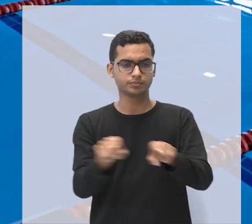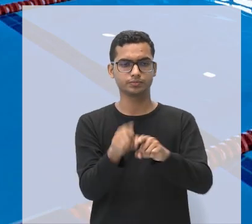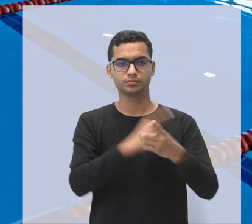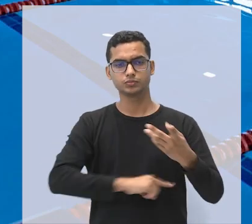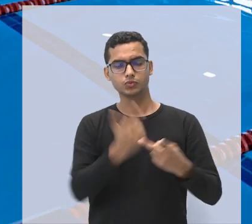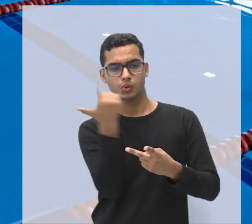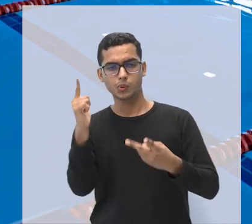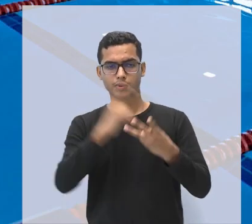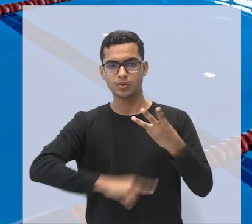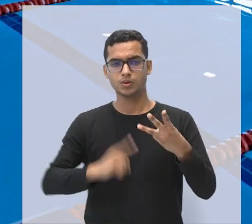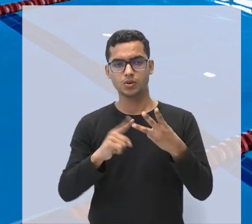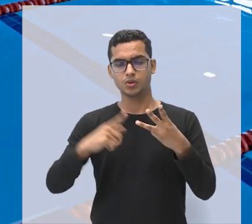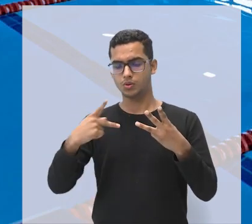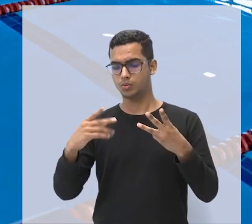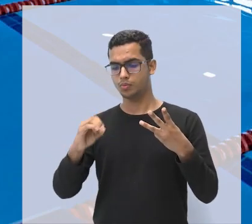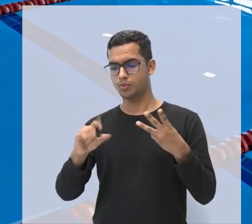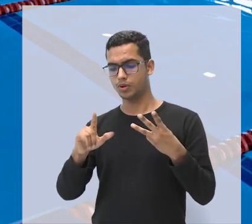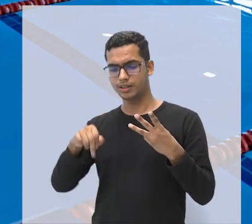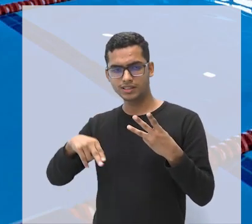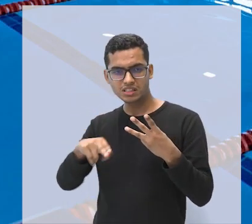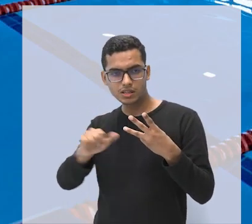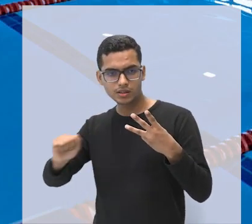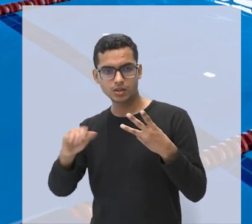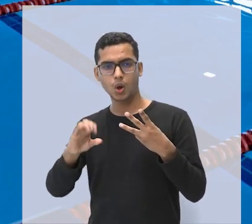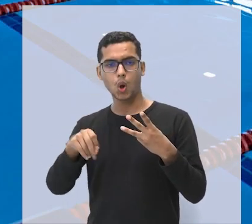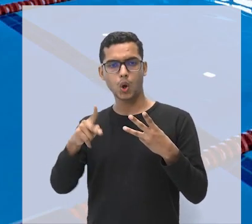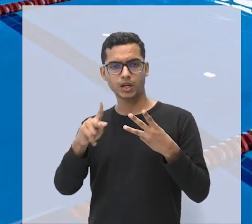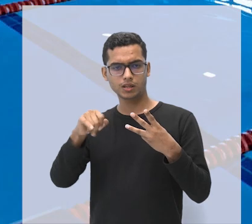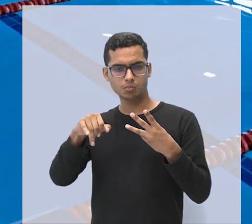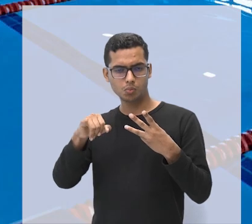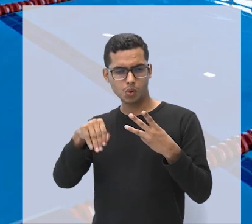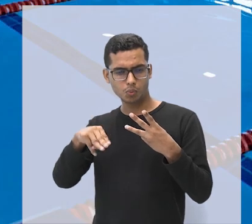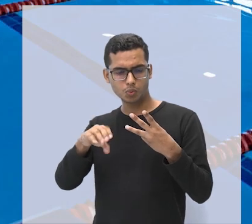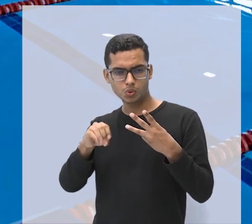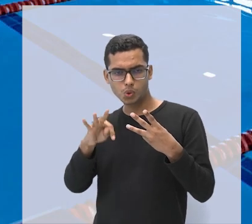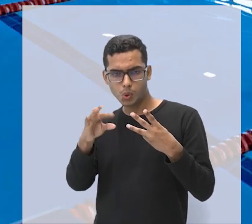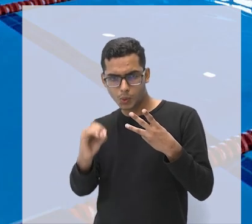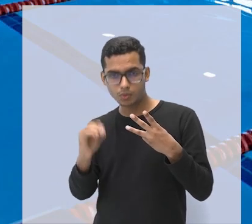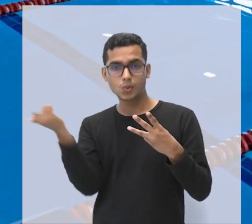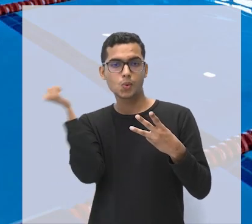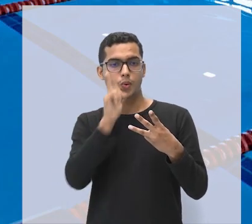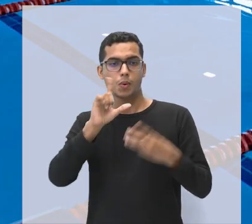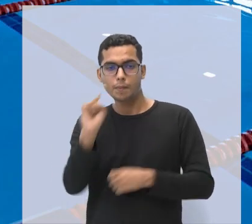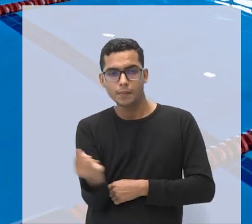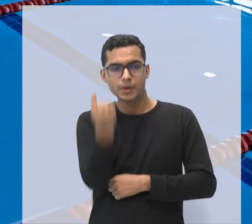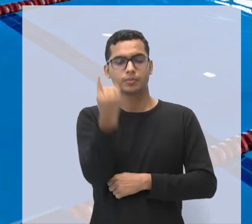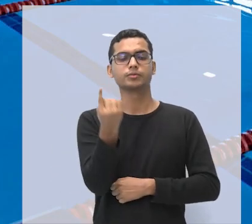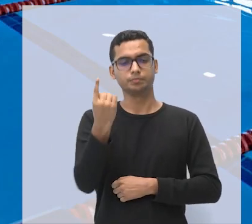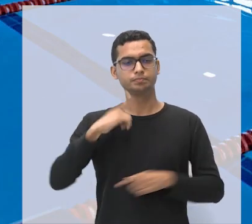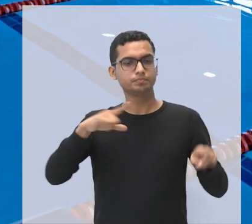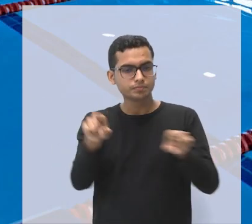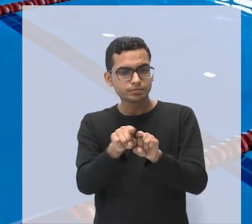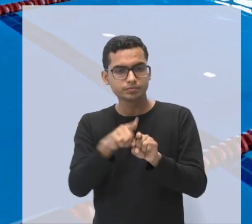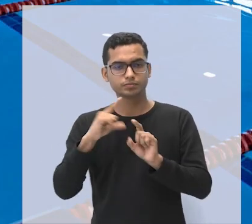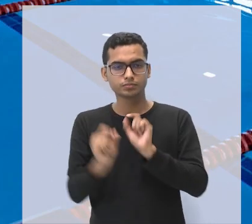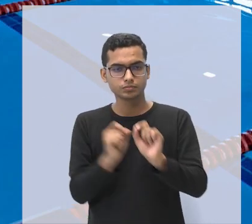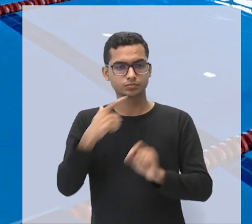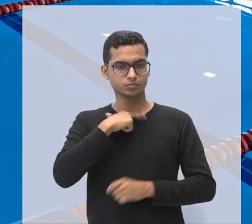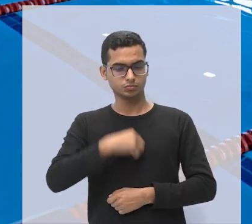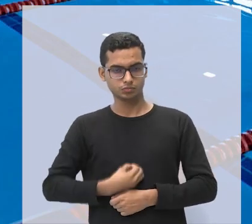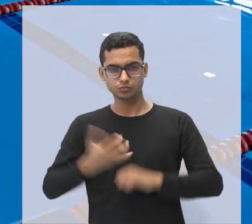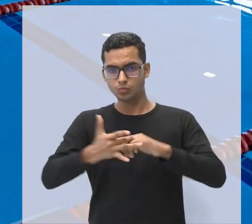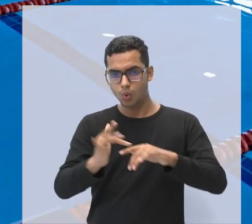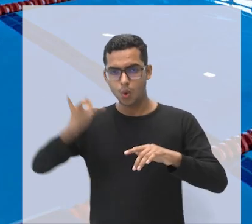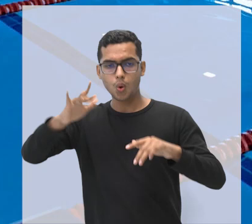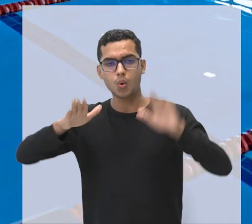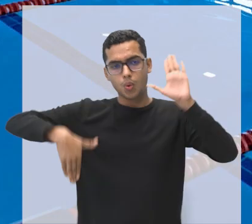grande atleta é a Poliana Okimoto. Ela conquistou a primeira medalha de ouro olímpica na